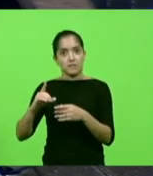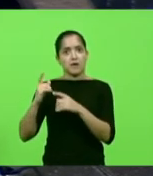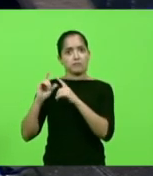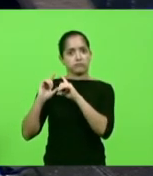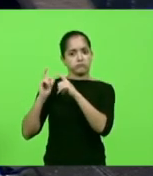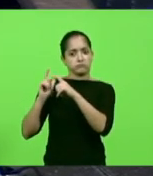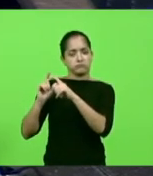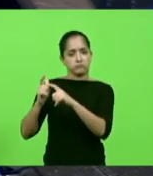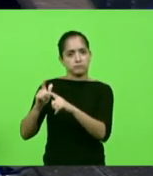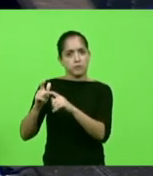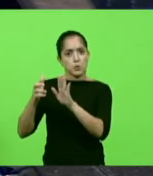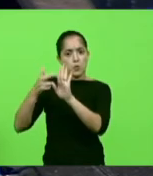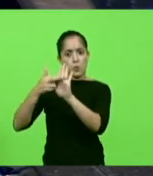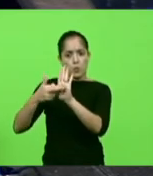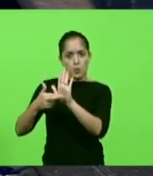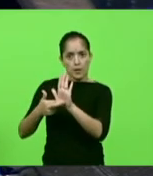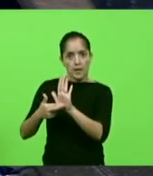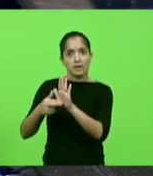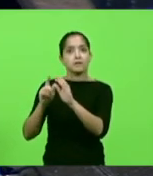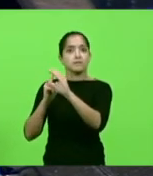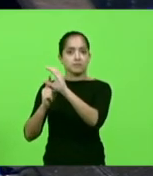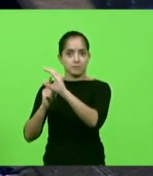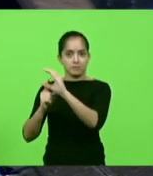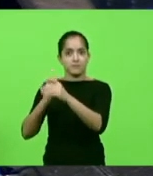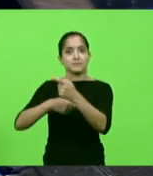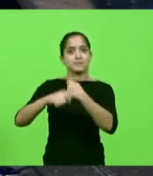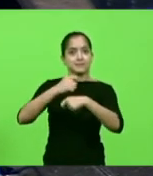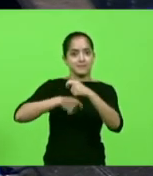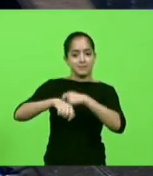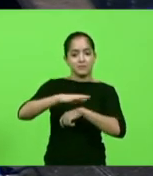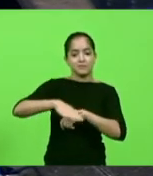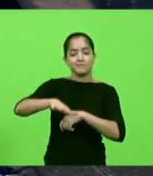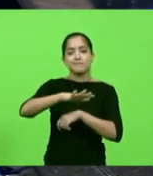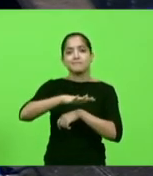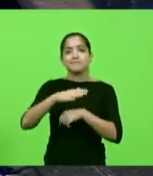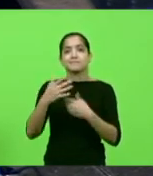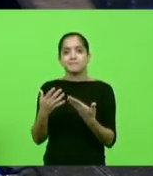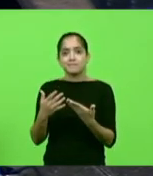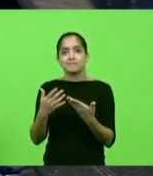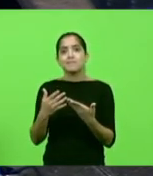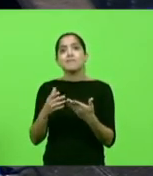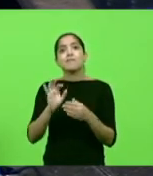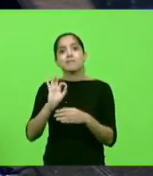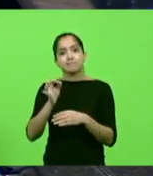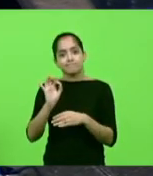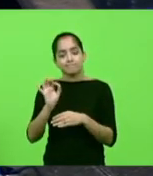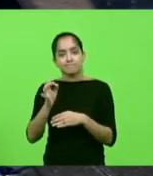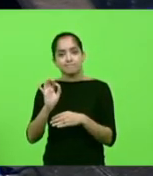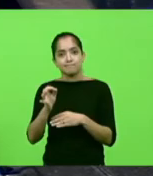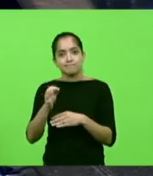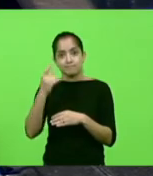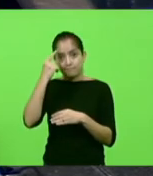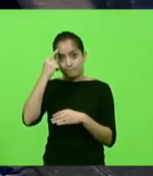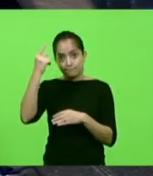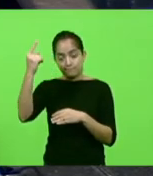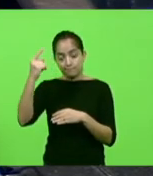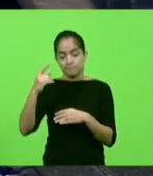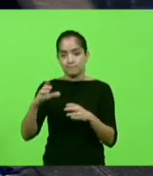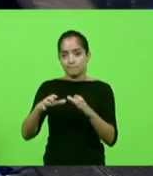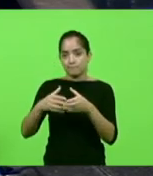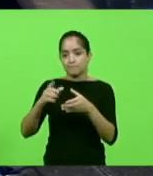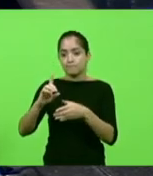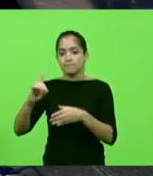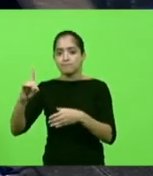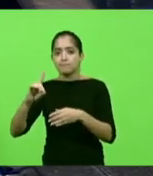nos costumes e comunista na economia. É impressionante, mas é exatamente isso. A ideia de uma direita